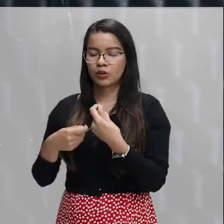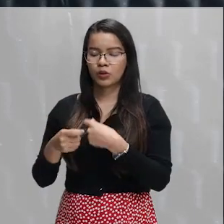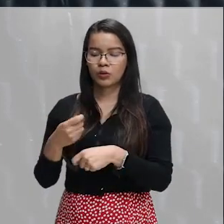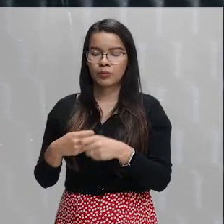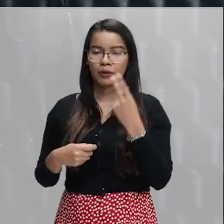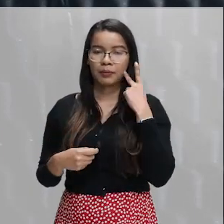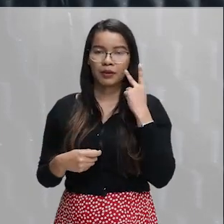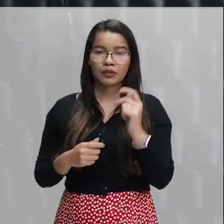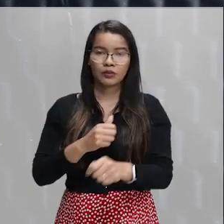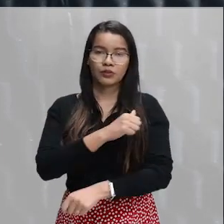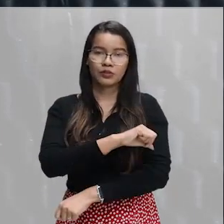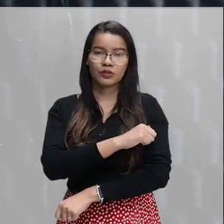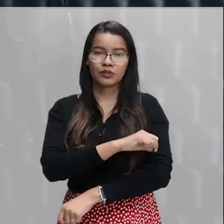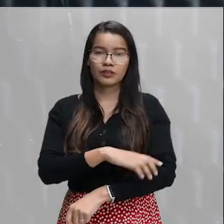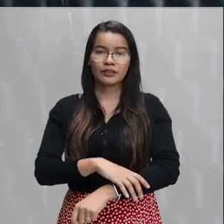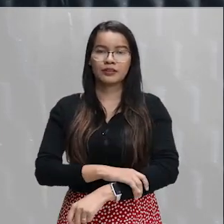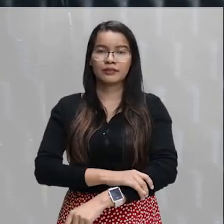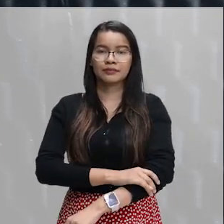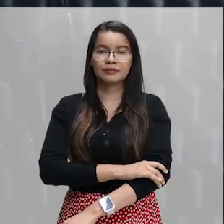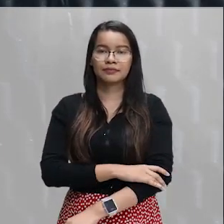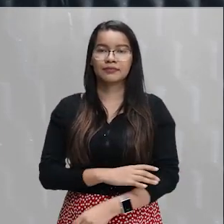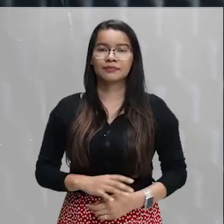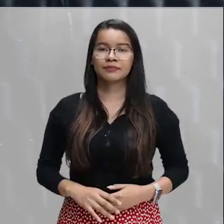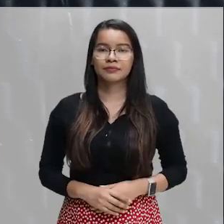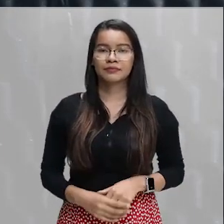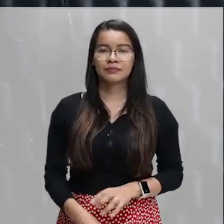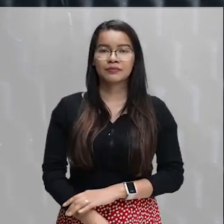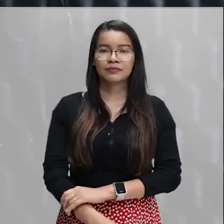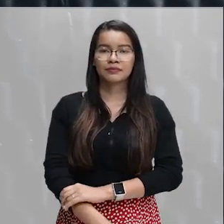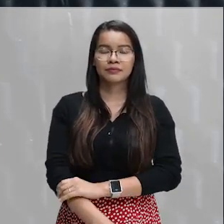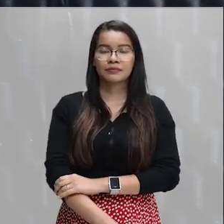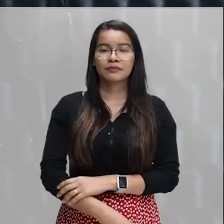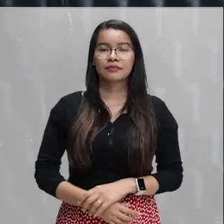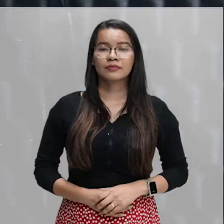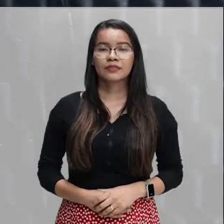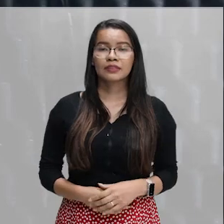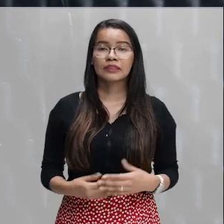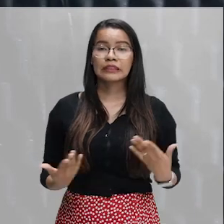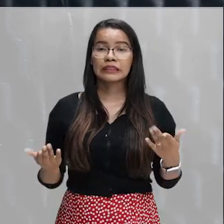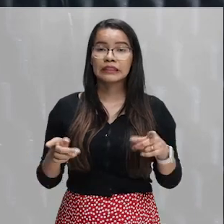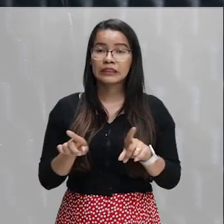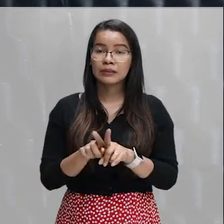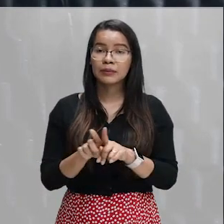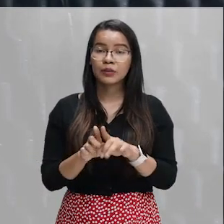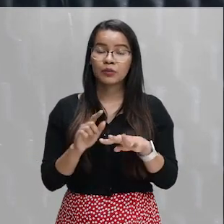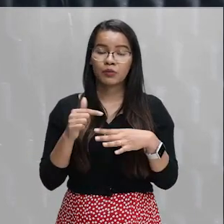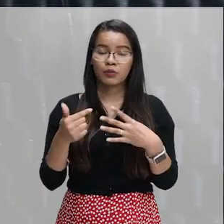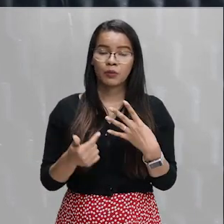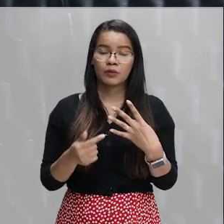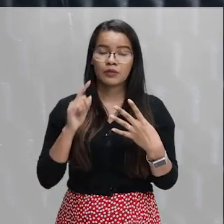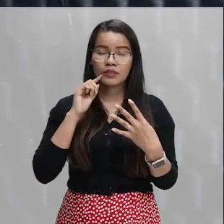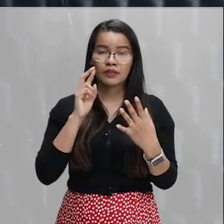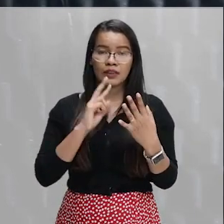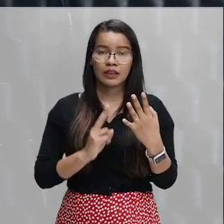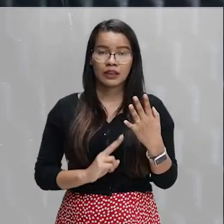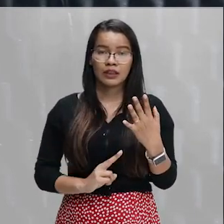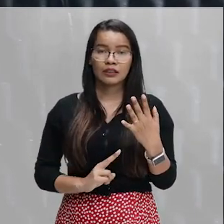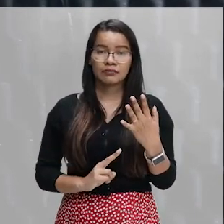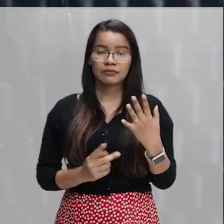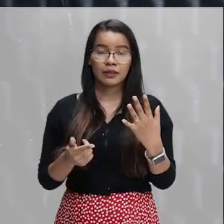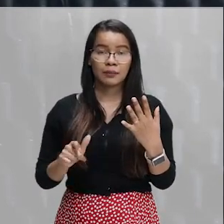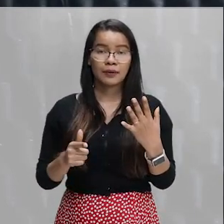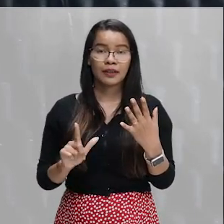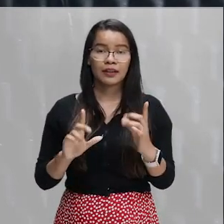Rio de Janeiro por causa do declínio do açúcar e a ascensão do café. E 4, vou voltar aqui para você ler mais uma vez, é